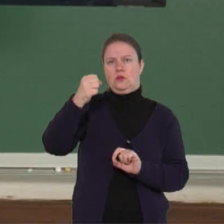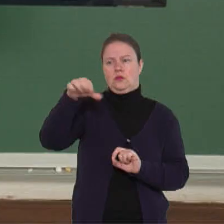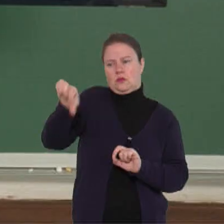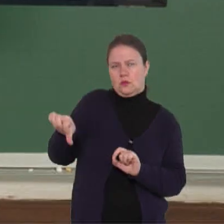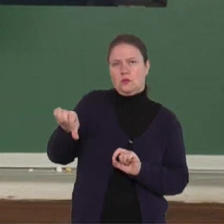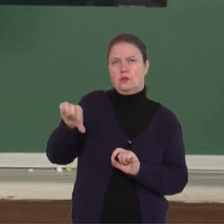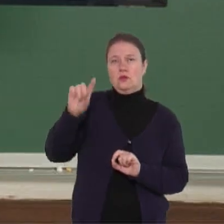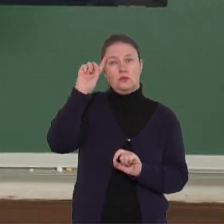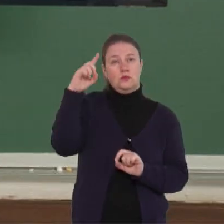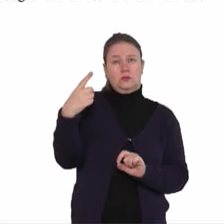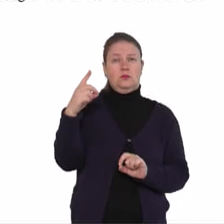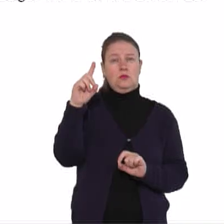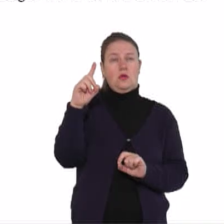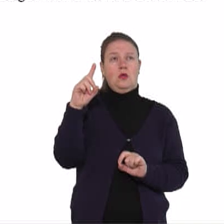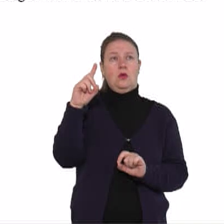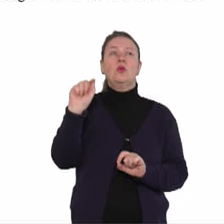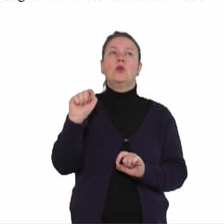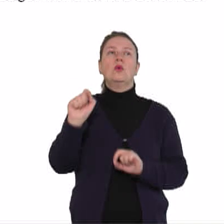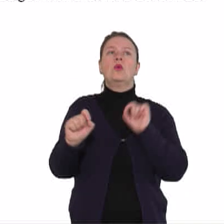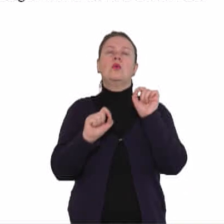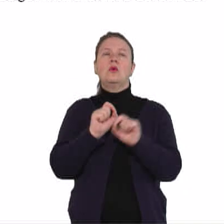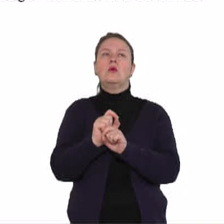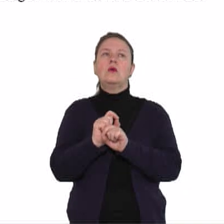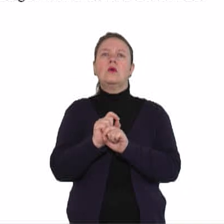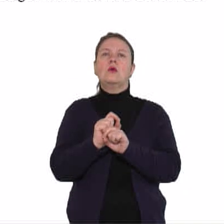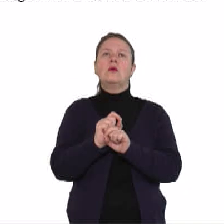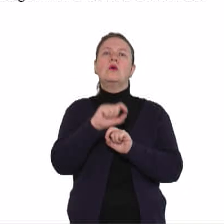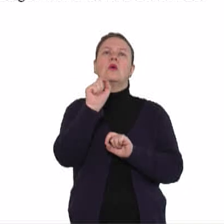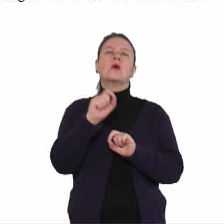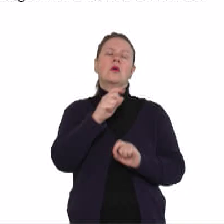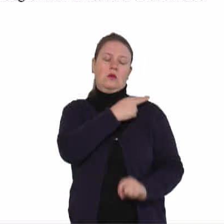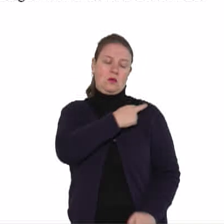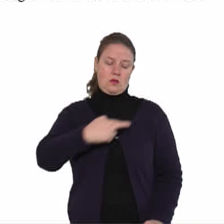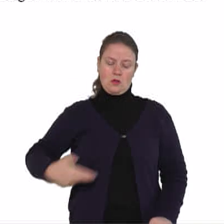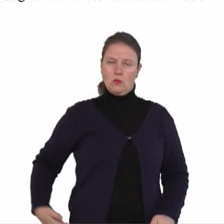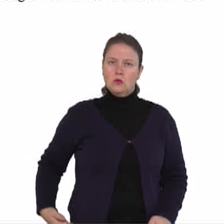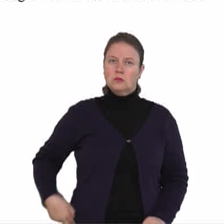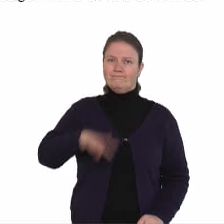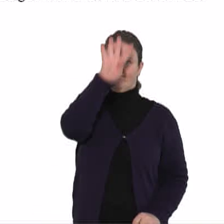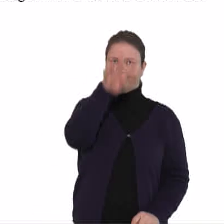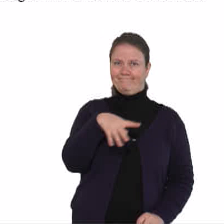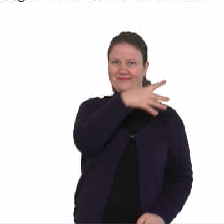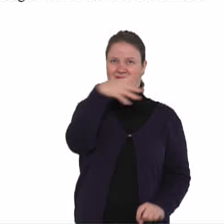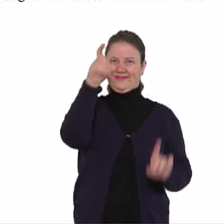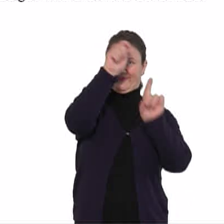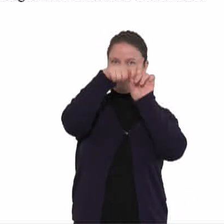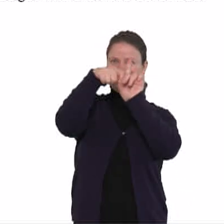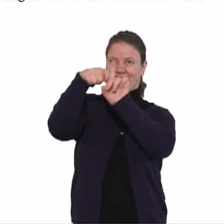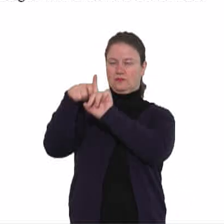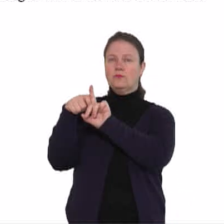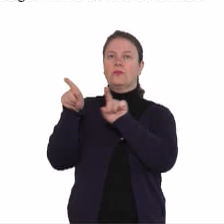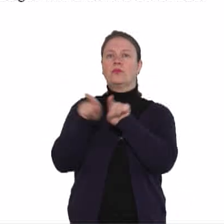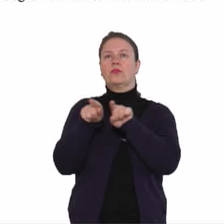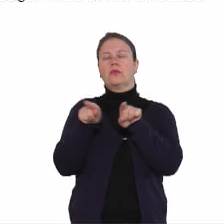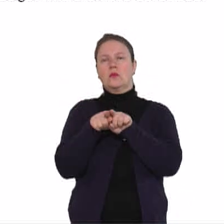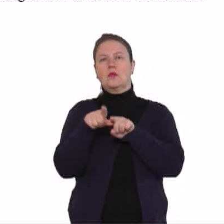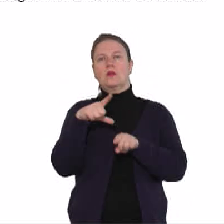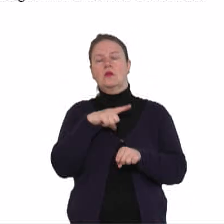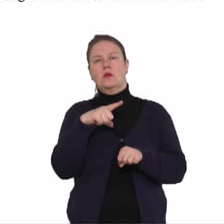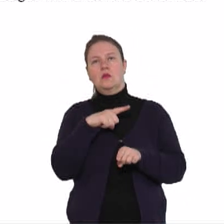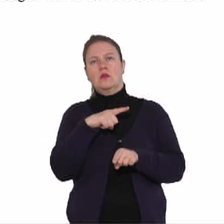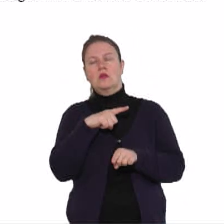18 Brumário, segundo o calendário republicano, que é o calendário revolucionário, né? Então a gente tem o calendário gregoriano